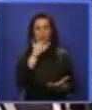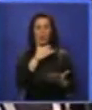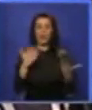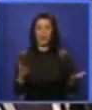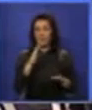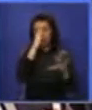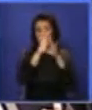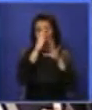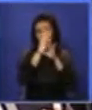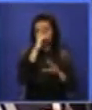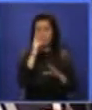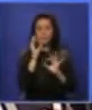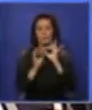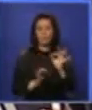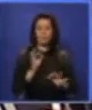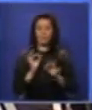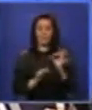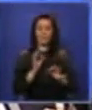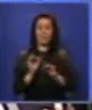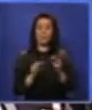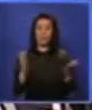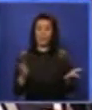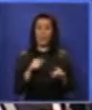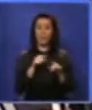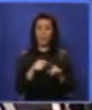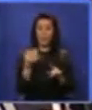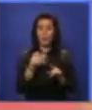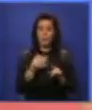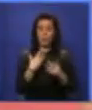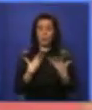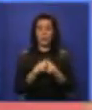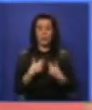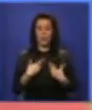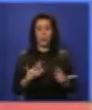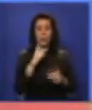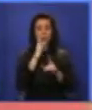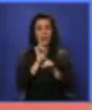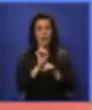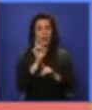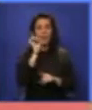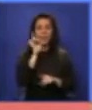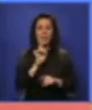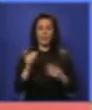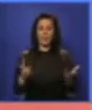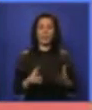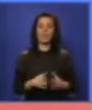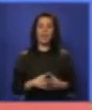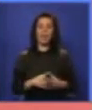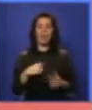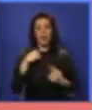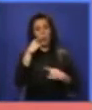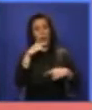sorriso encantador e tratado. Porque a Carla estava connosco naquele dia em que